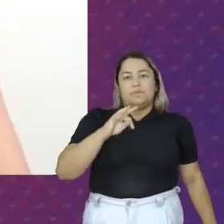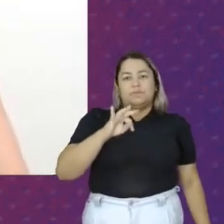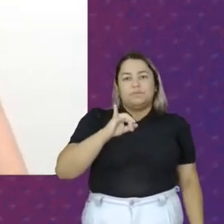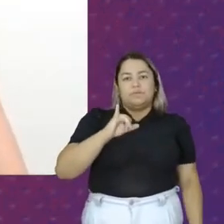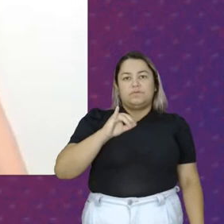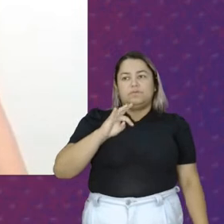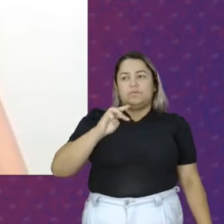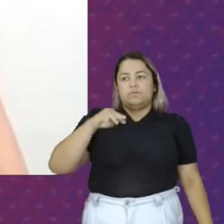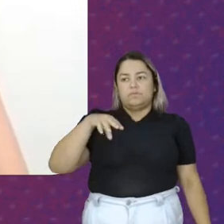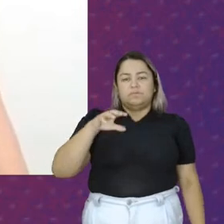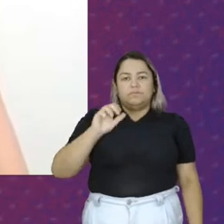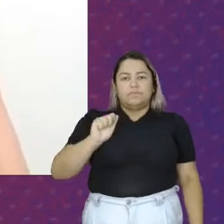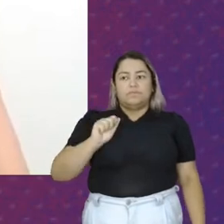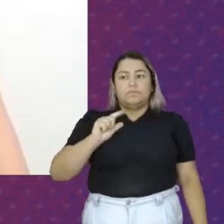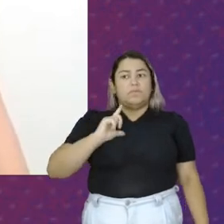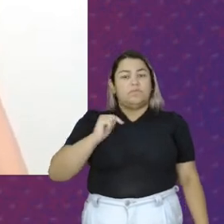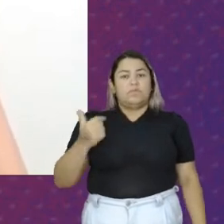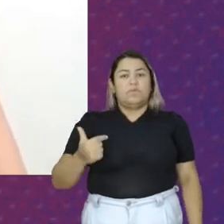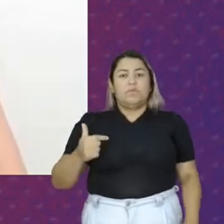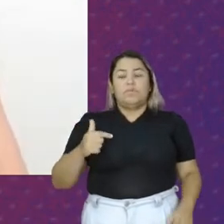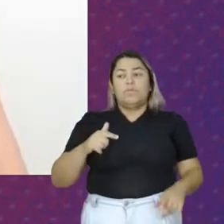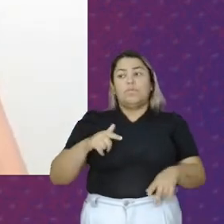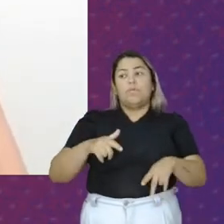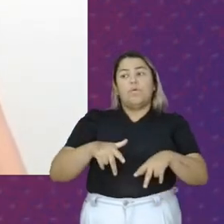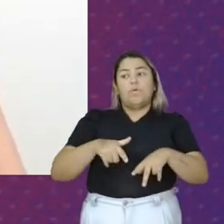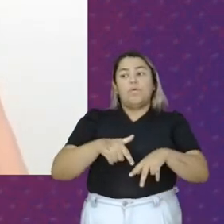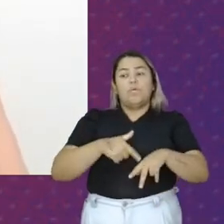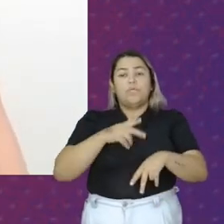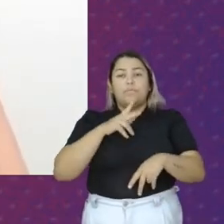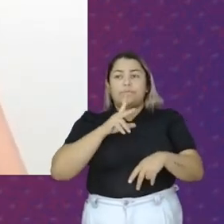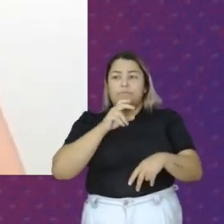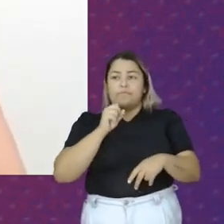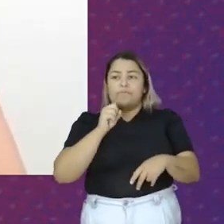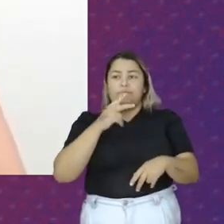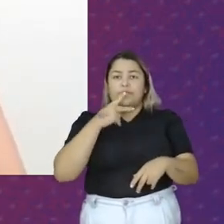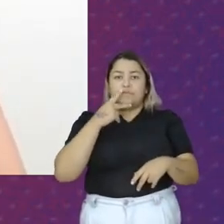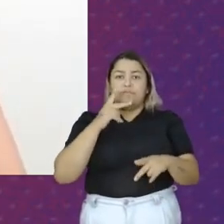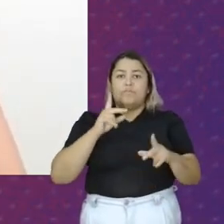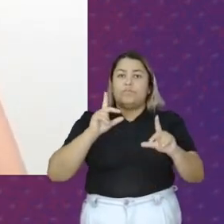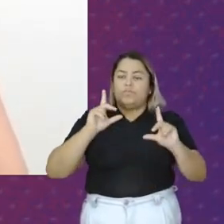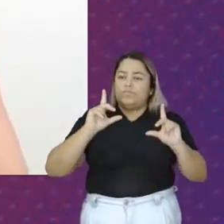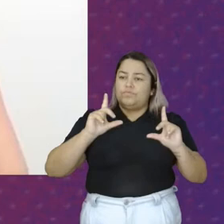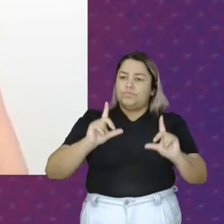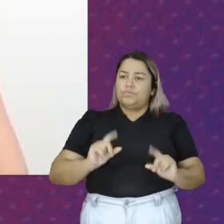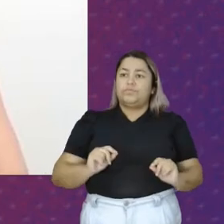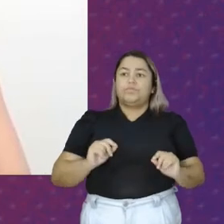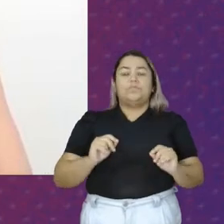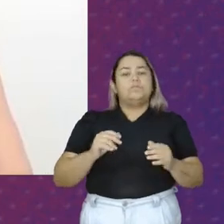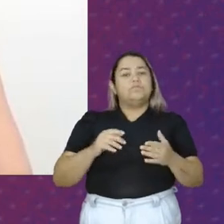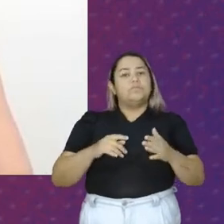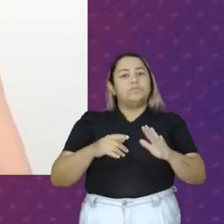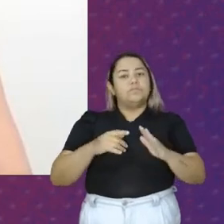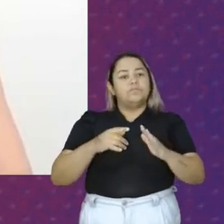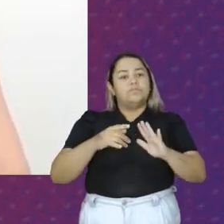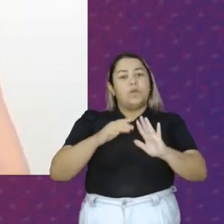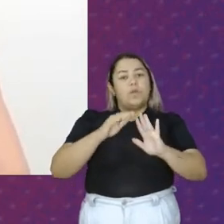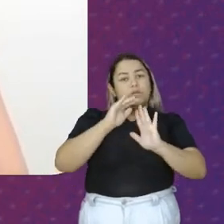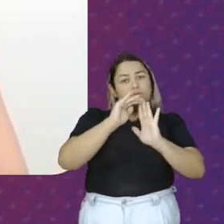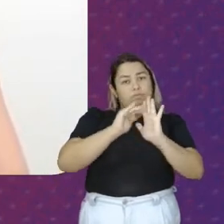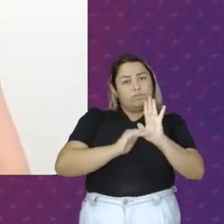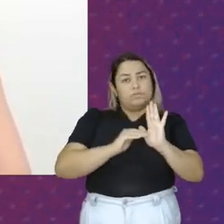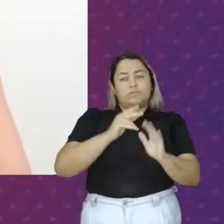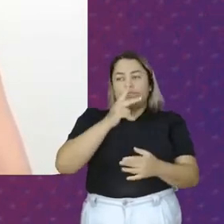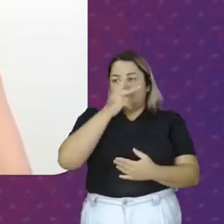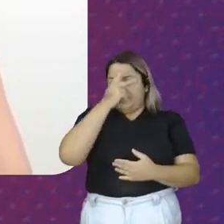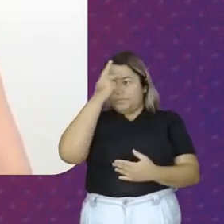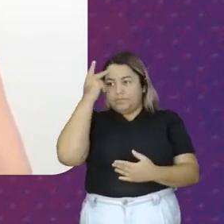não temos pernas para fazer tudo isso, vamos diminuir essa agenda. Mas as pessoas